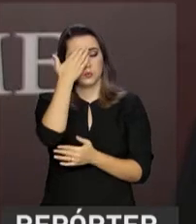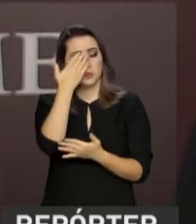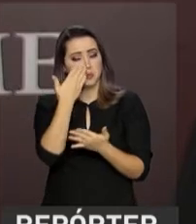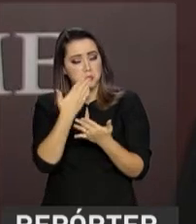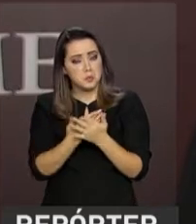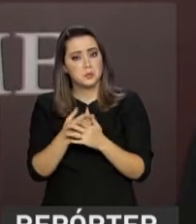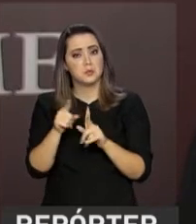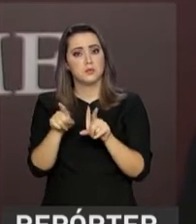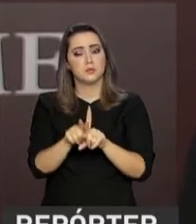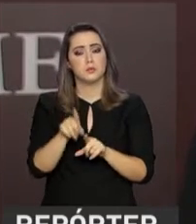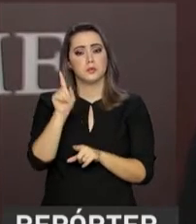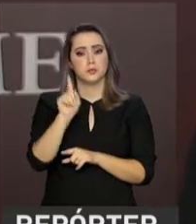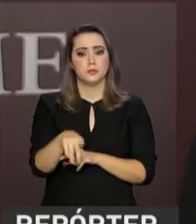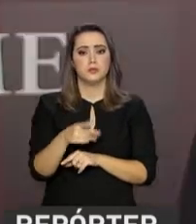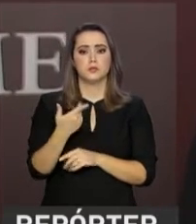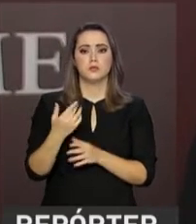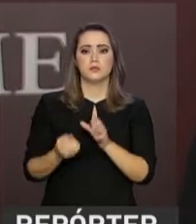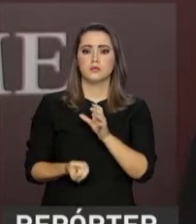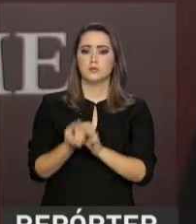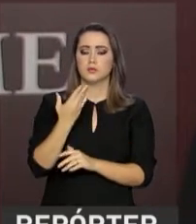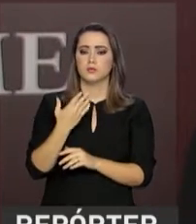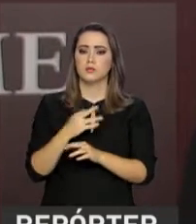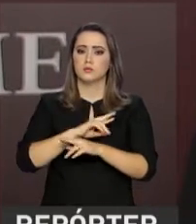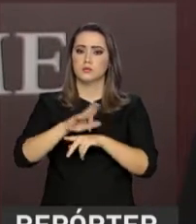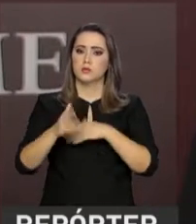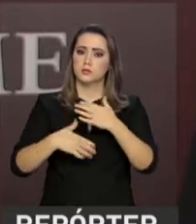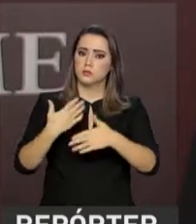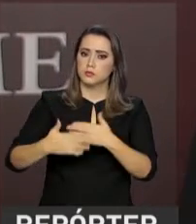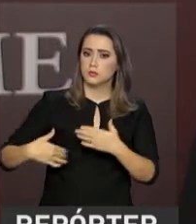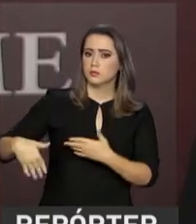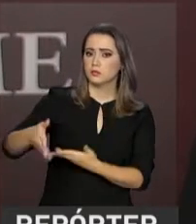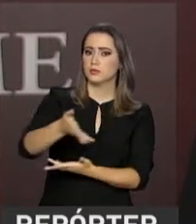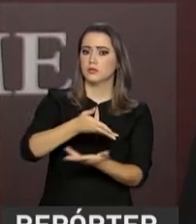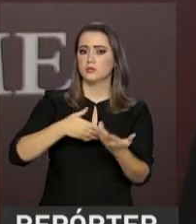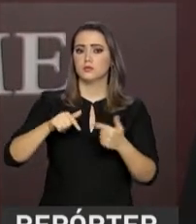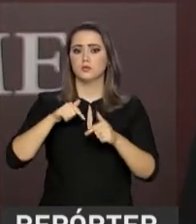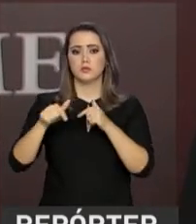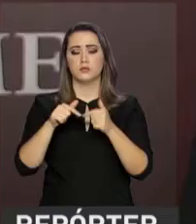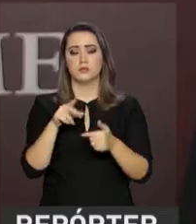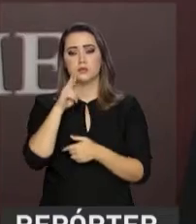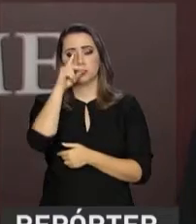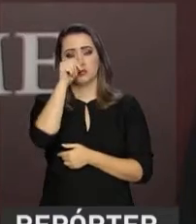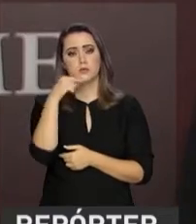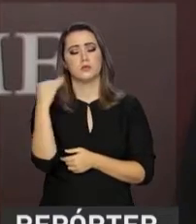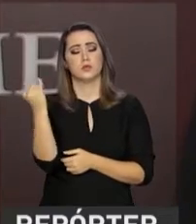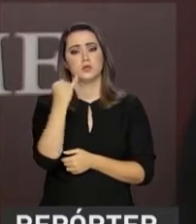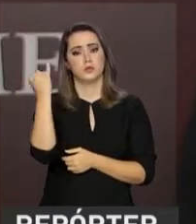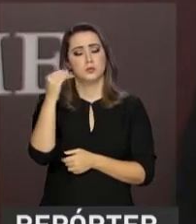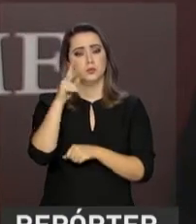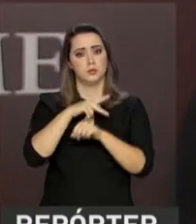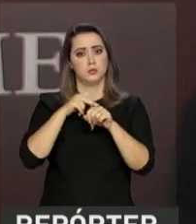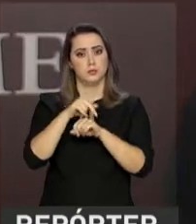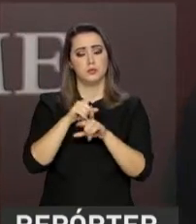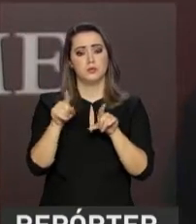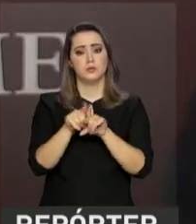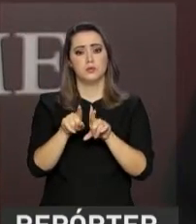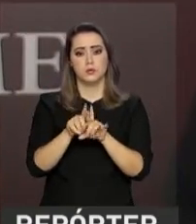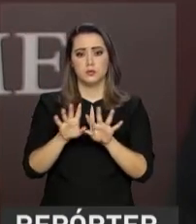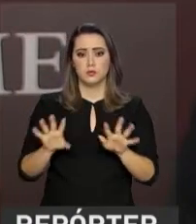acredito que isso vai gerar uma movimentação de emprego muito forte no país inteiro e